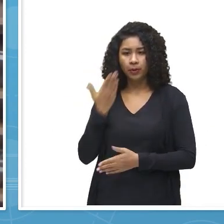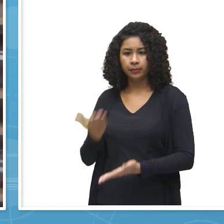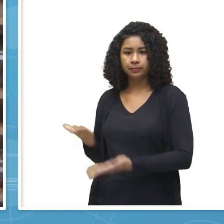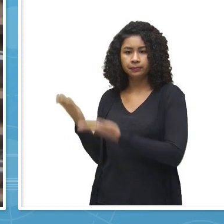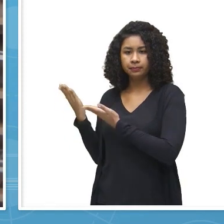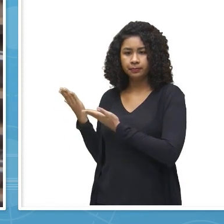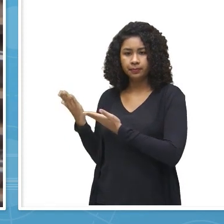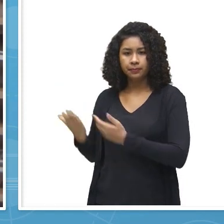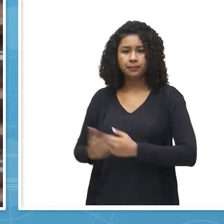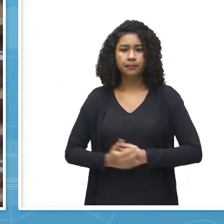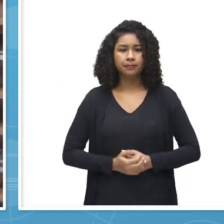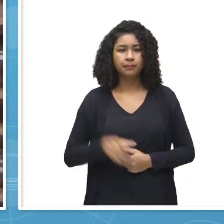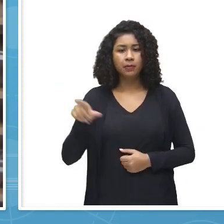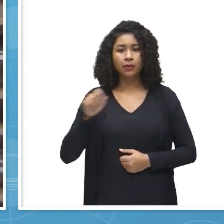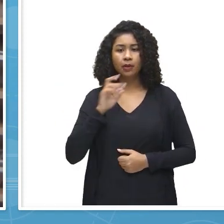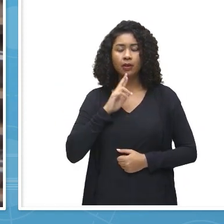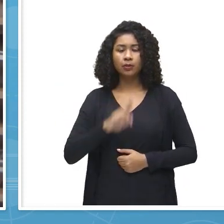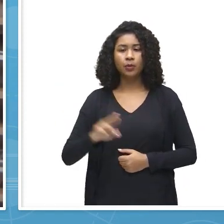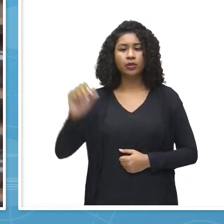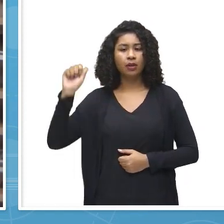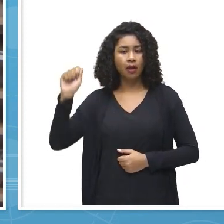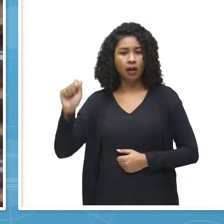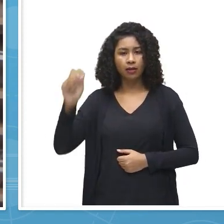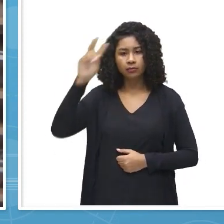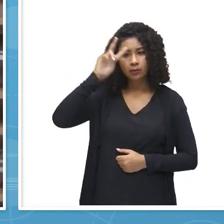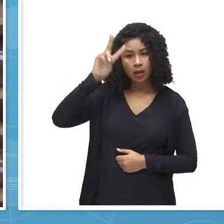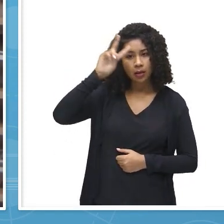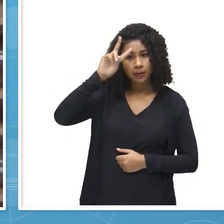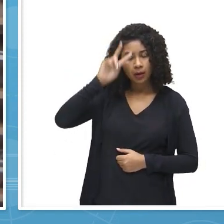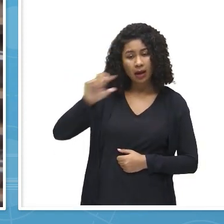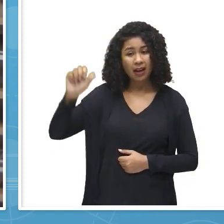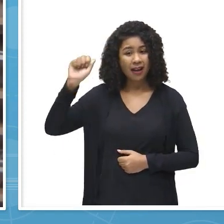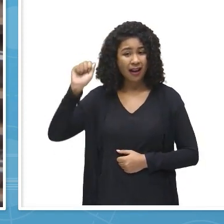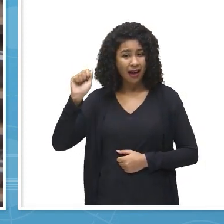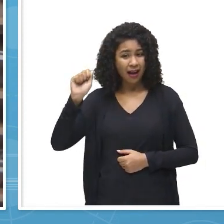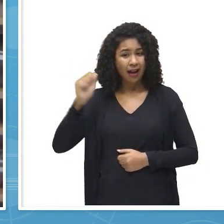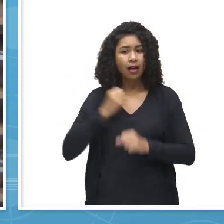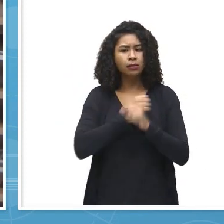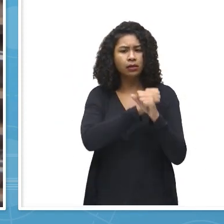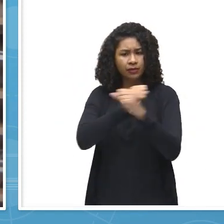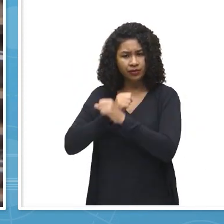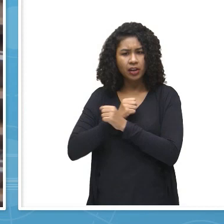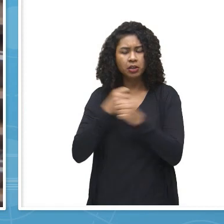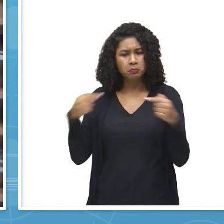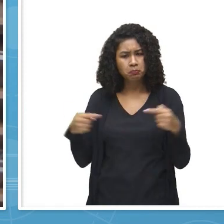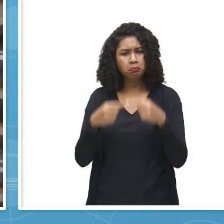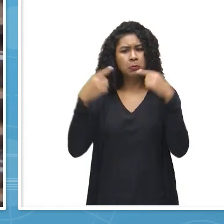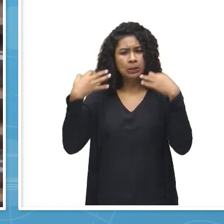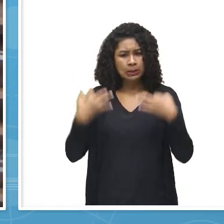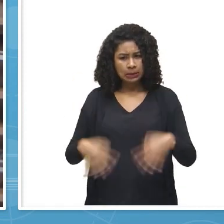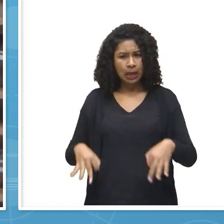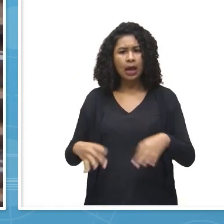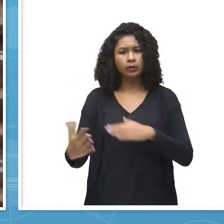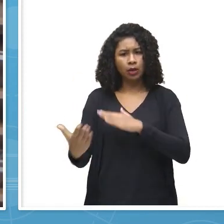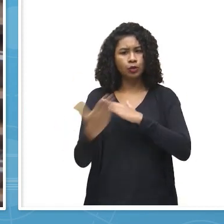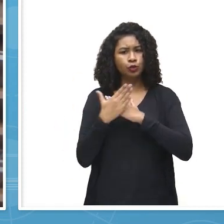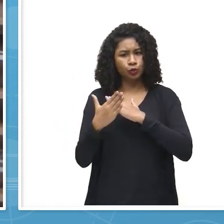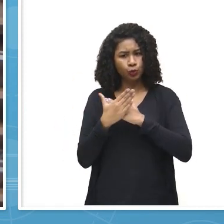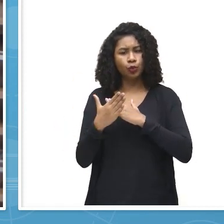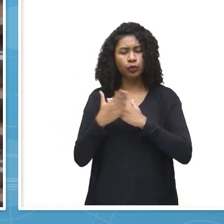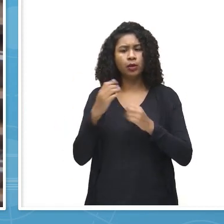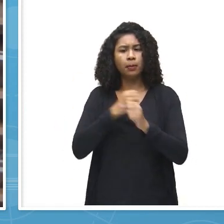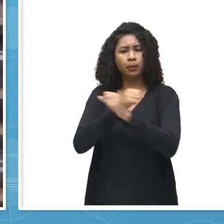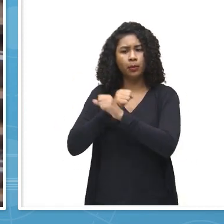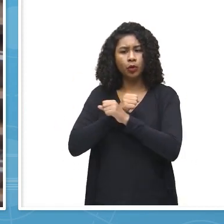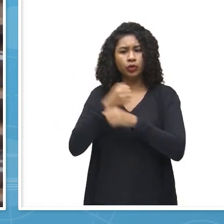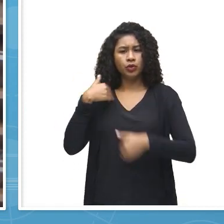a letra A. Então, Naila, a gente viu aí que na letra A a defesa tá ok, né? O tecido conjuntivo ajuda ali na defesa do nosso